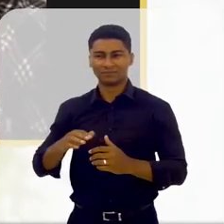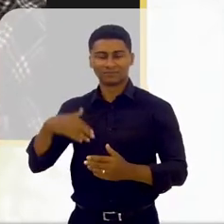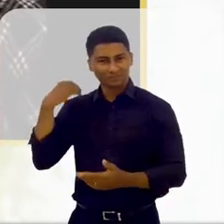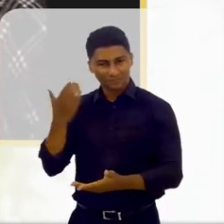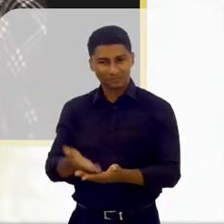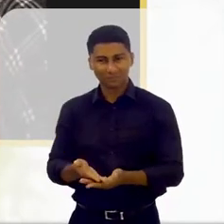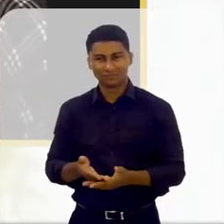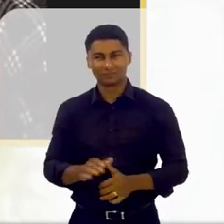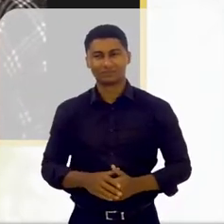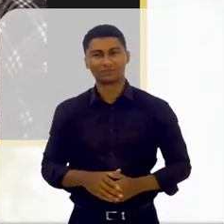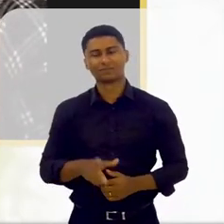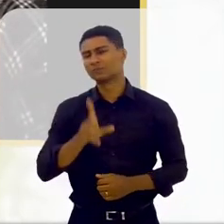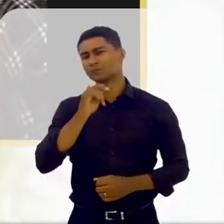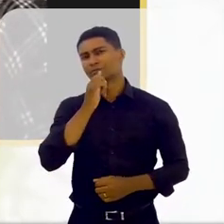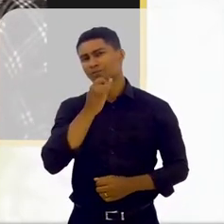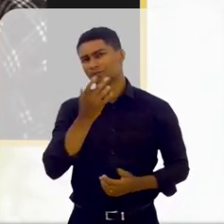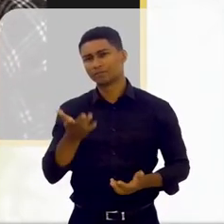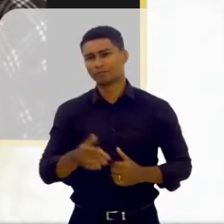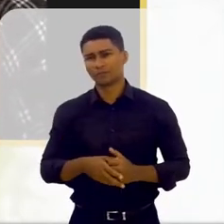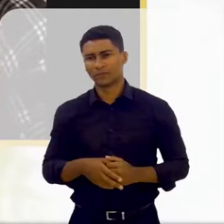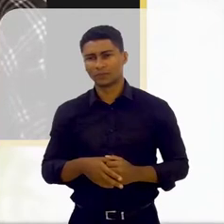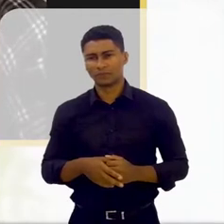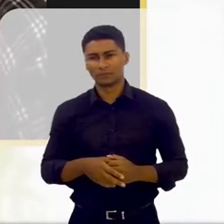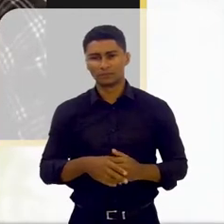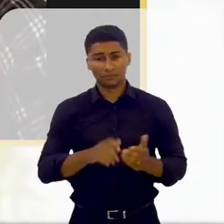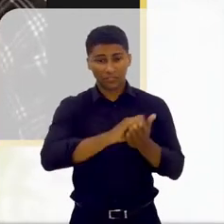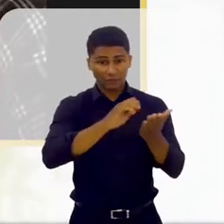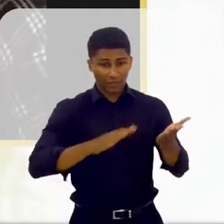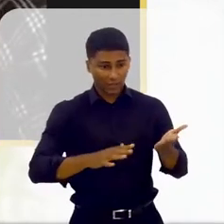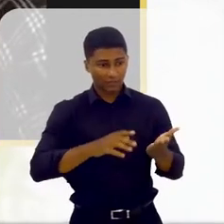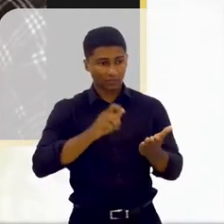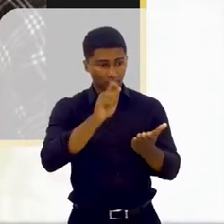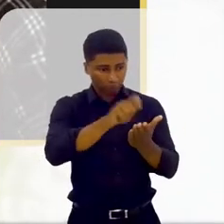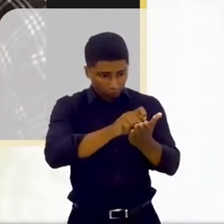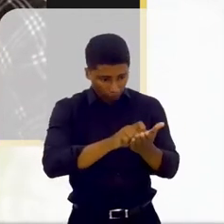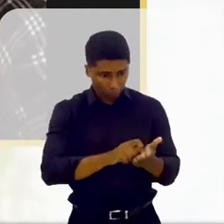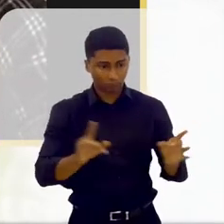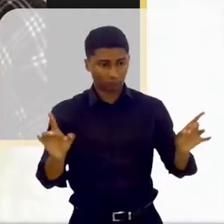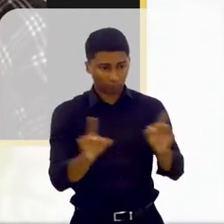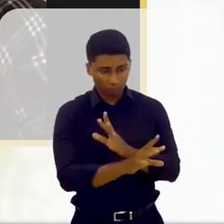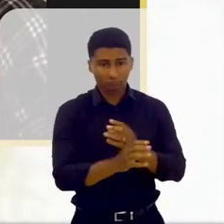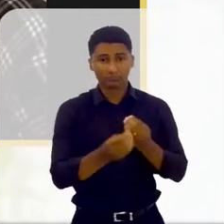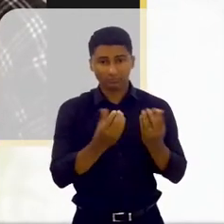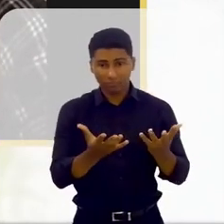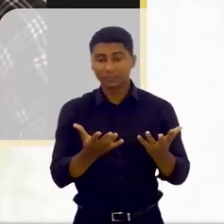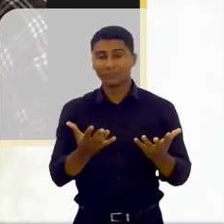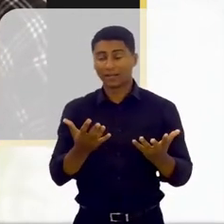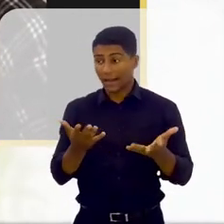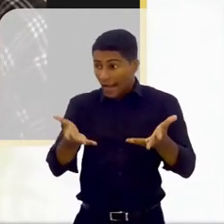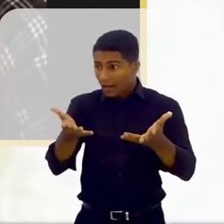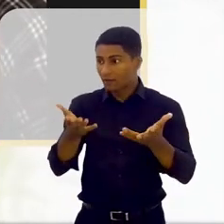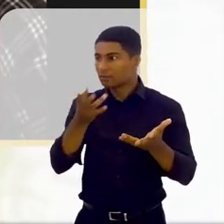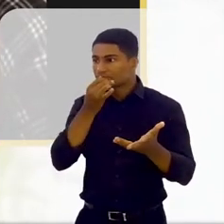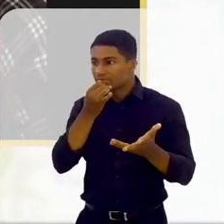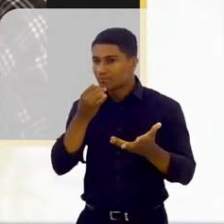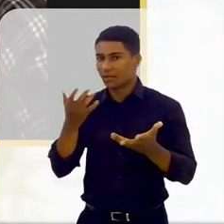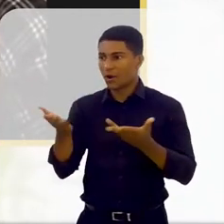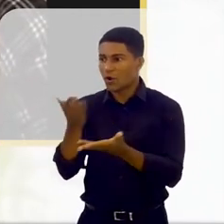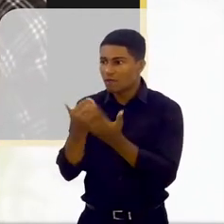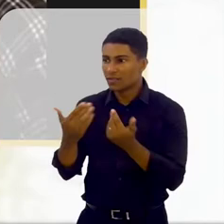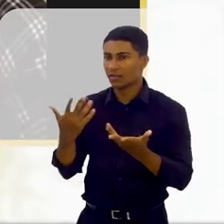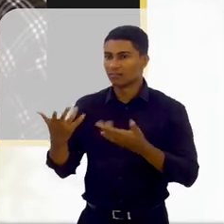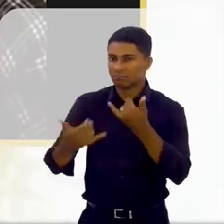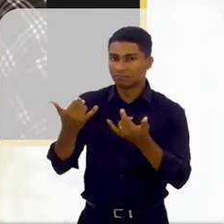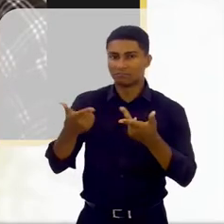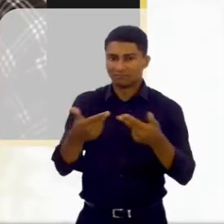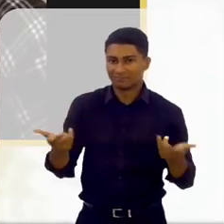deixasse. Naquela questão assim, pô, termina a lição correndo para poder fazer alguma coisa, porque a gente sabia que tinha, sabe,